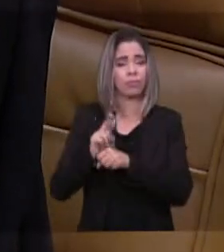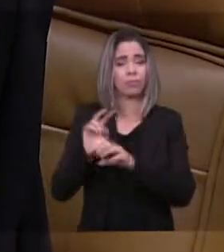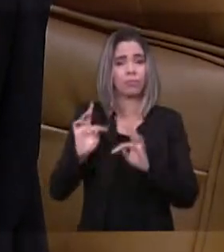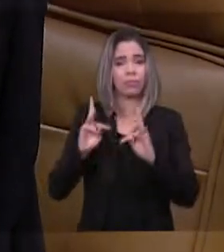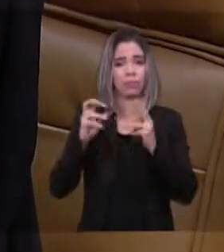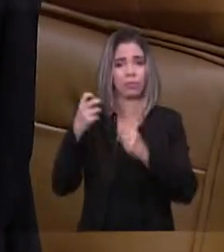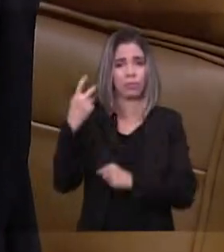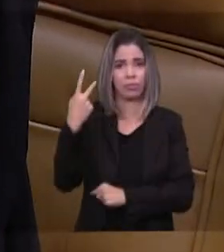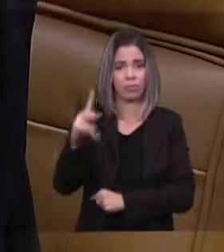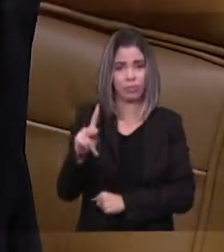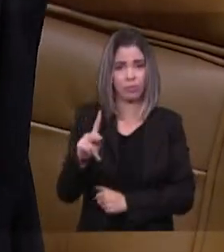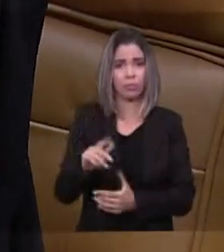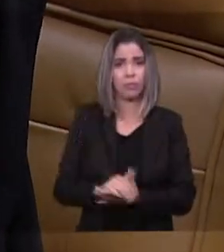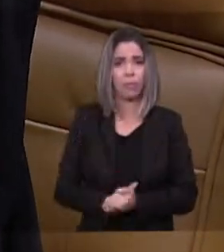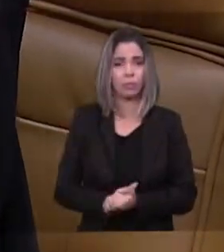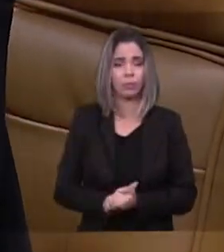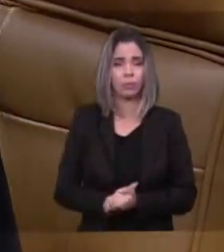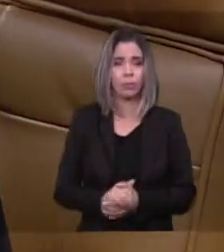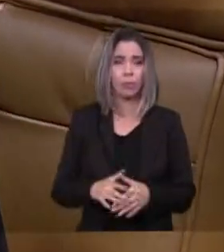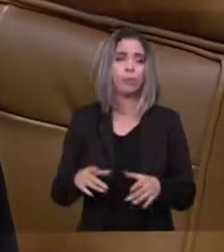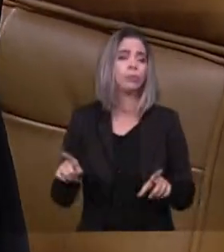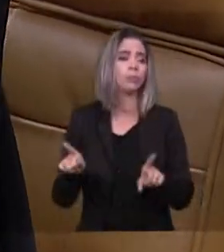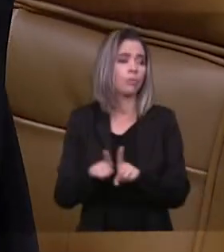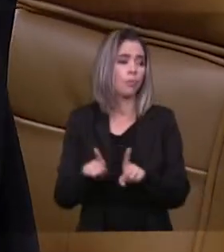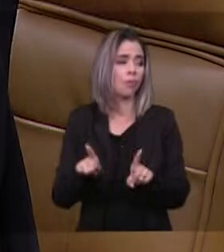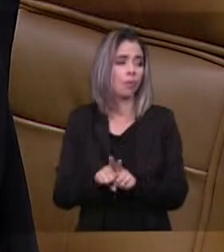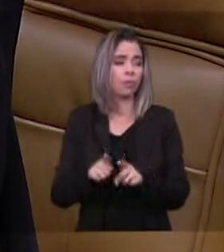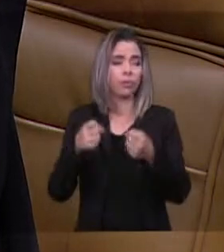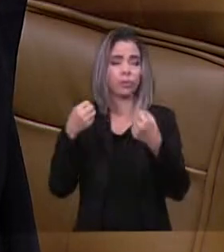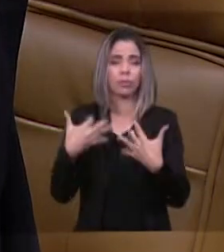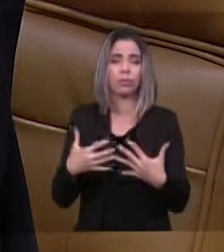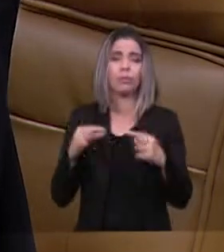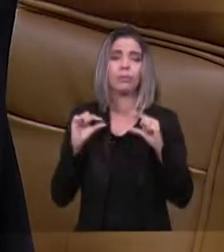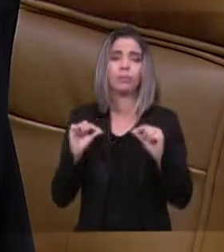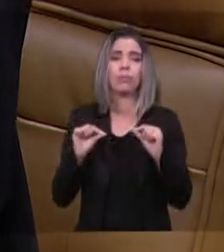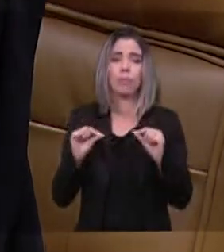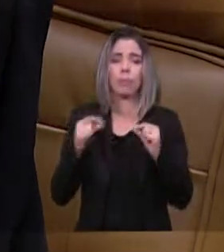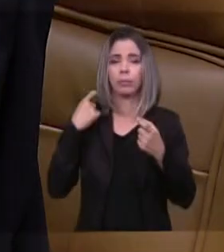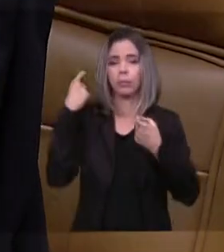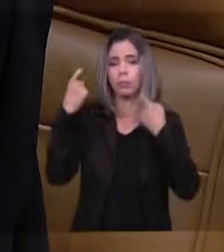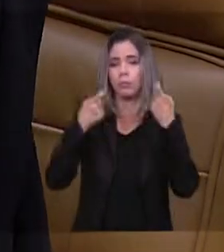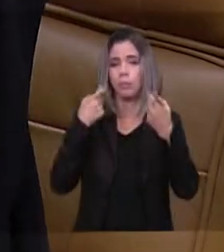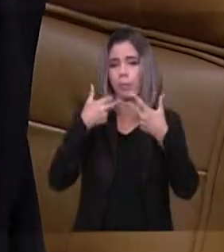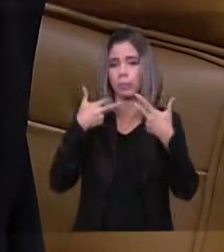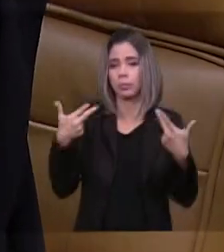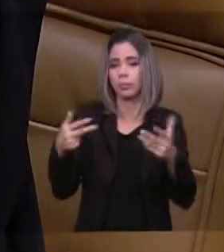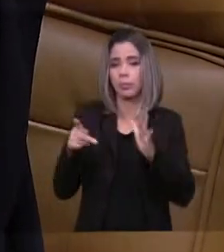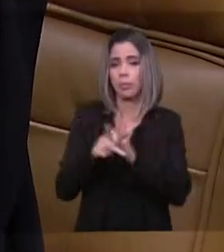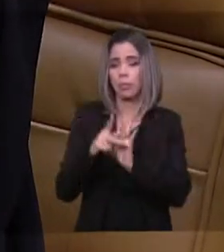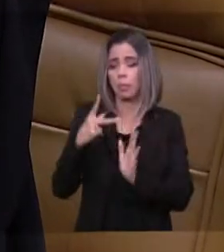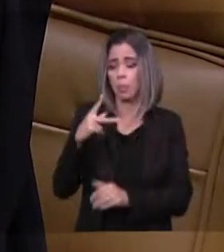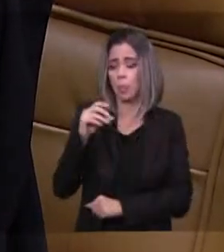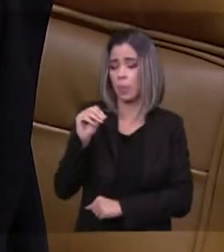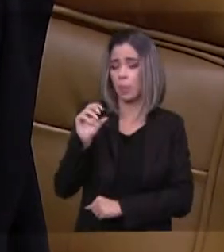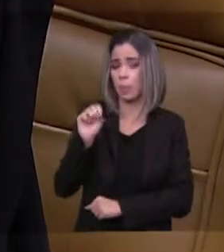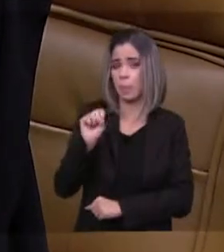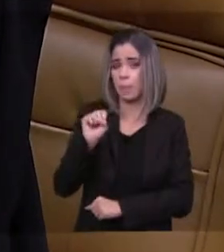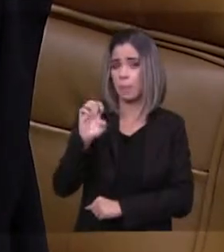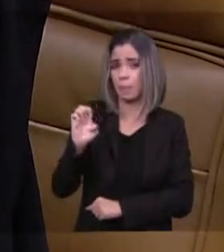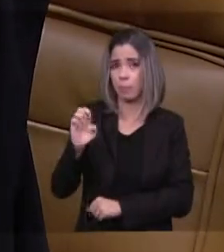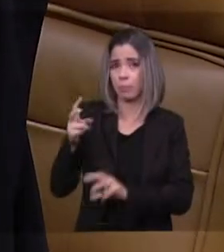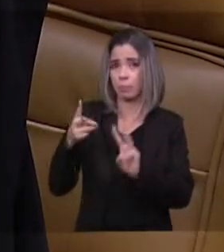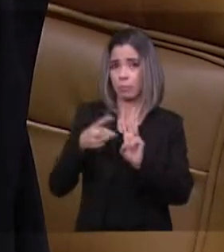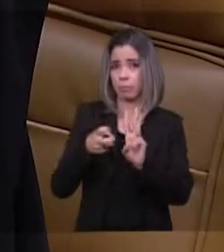FUNAI contra Instituto do Meio Ambiente. Ainda acrescento, quem vota é o ministro Cristiano Zanin, ministro do STF. Indígena encontra guarida em